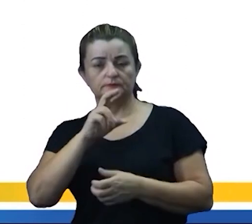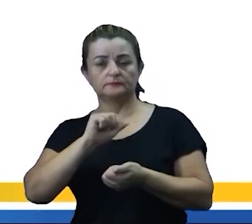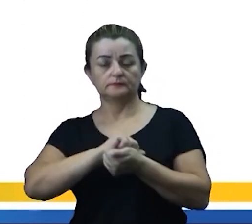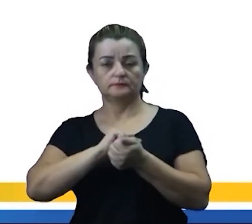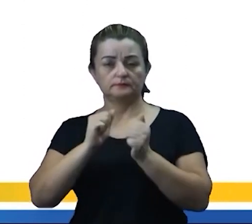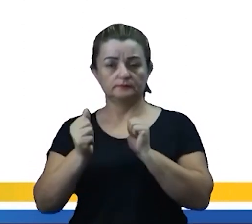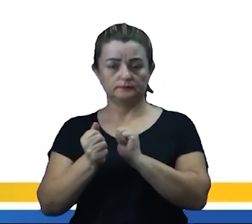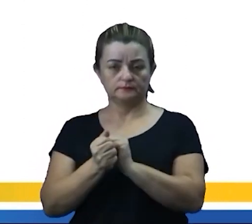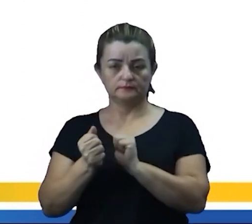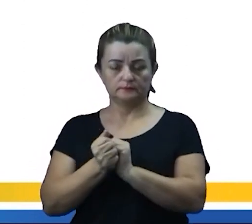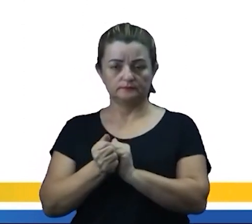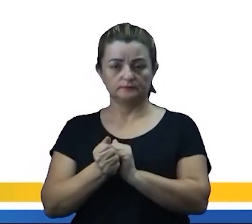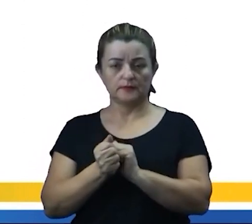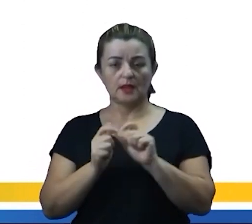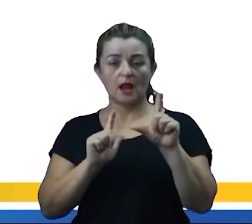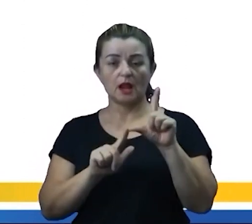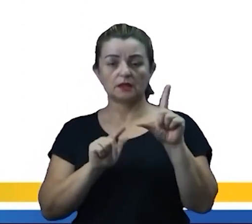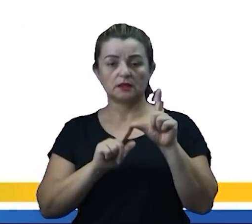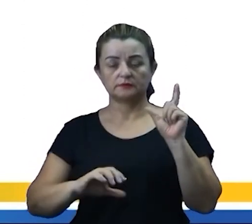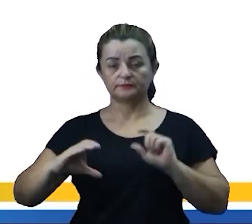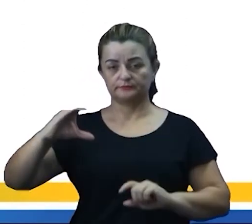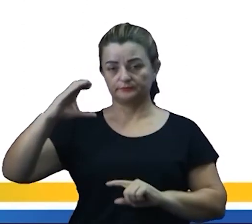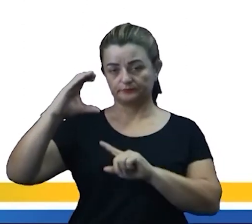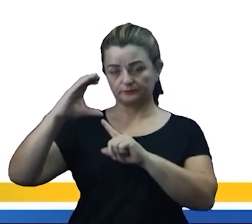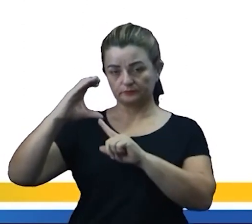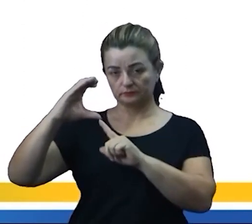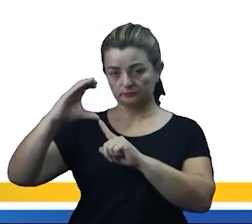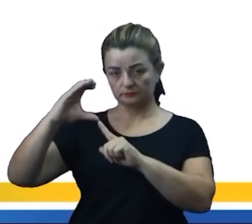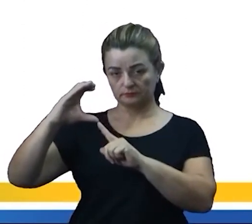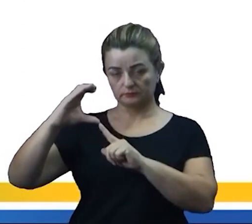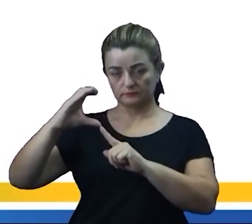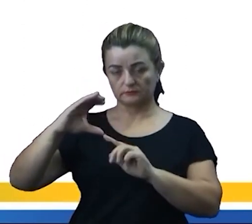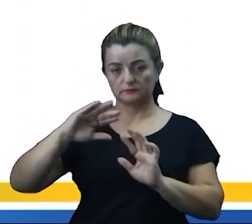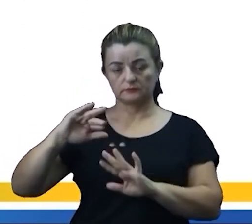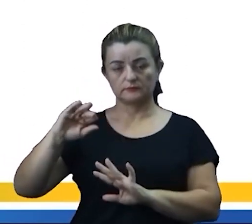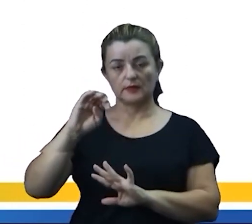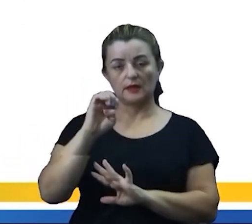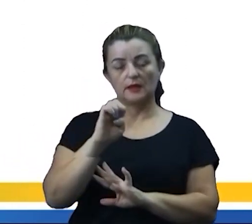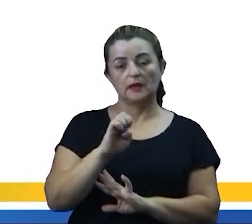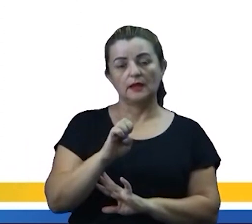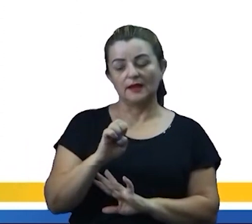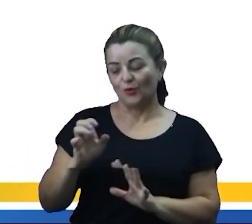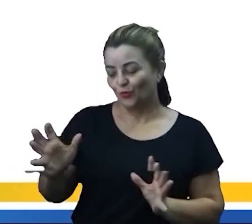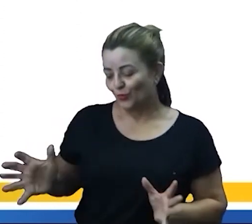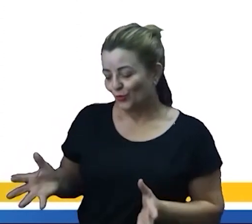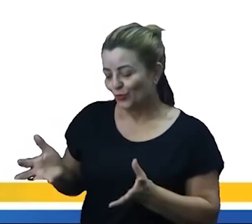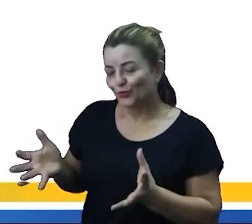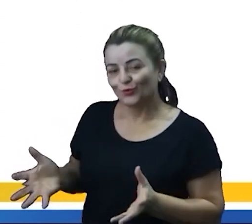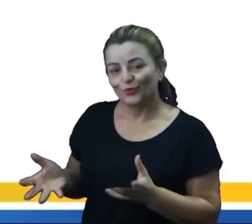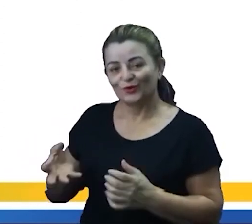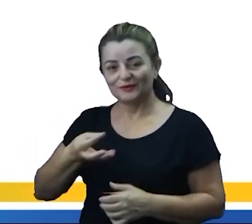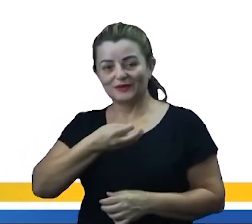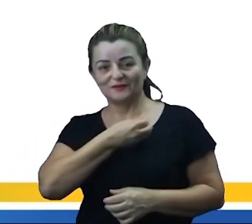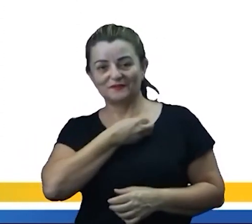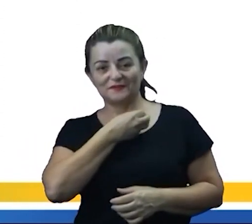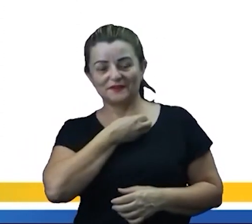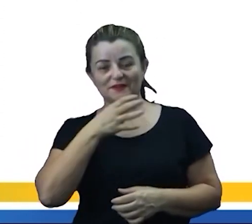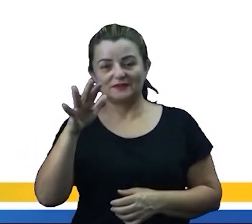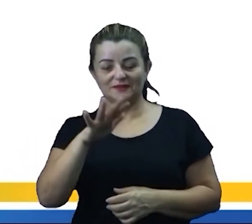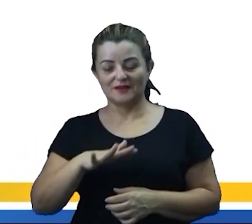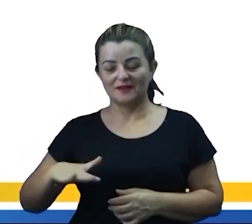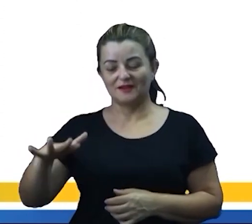adequa, novamente, é a letra C. Exaltação na vida do campo, ela vive lá, ela é feliz, né? Ela realiza as